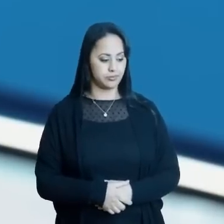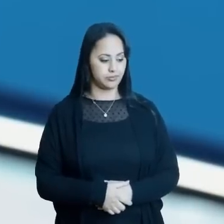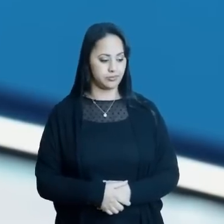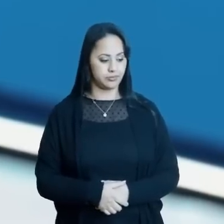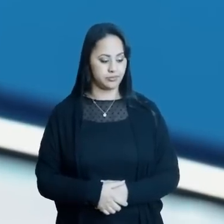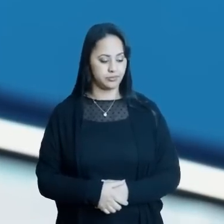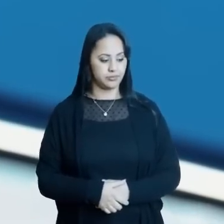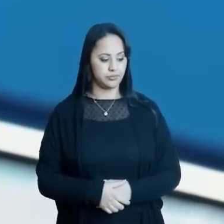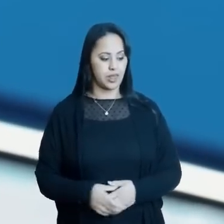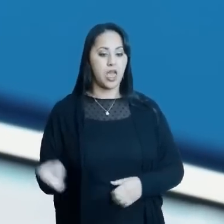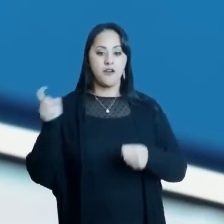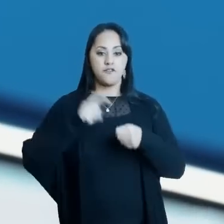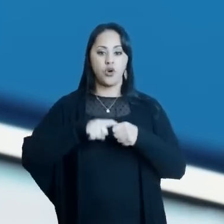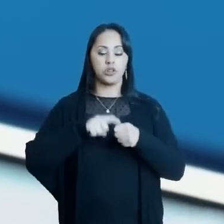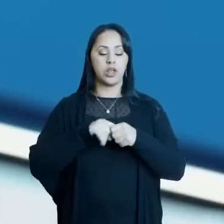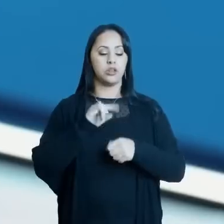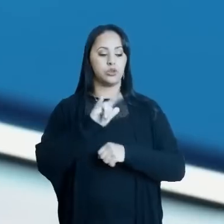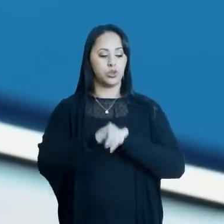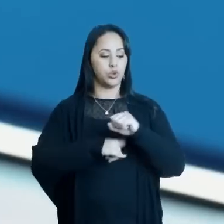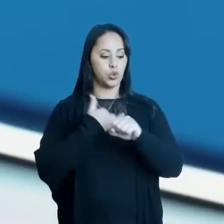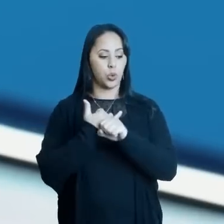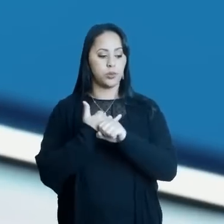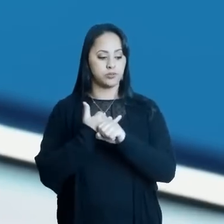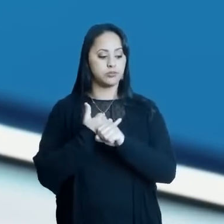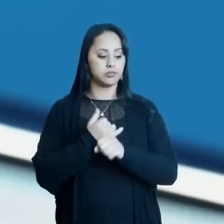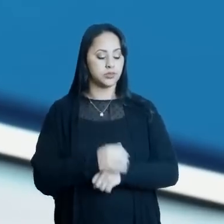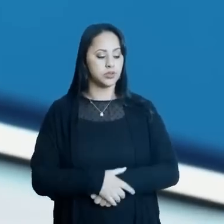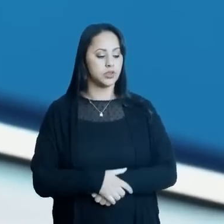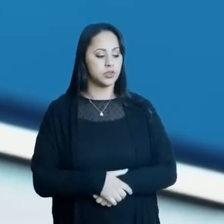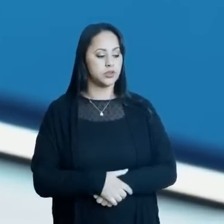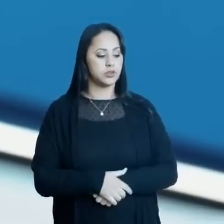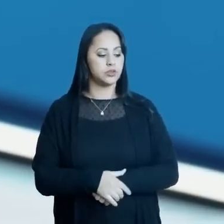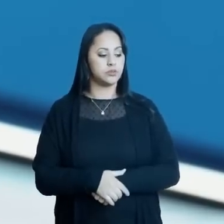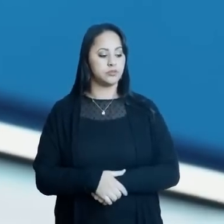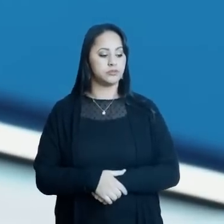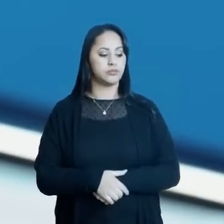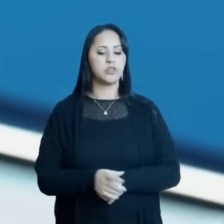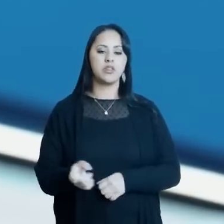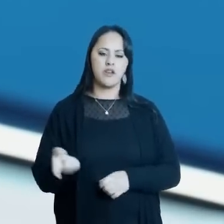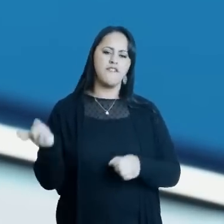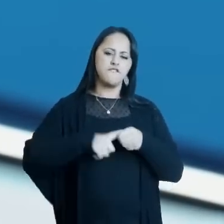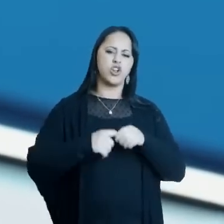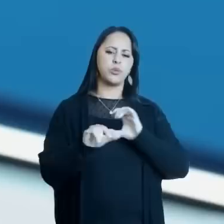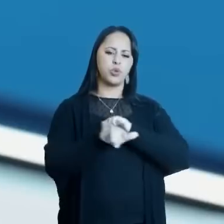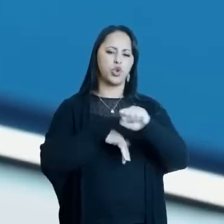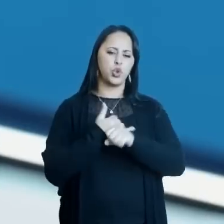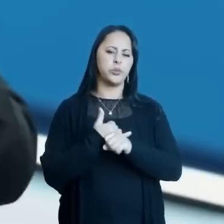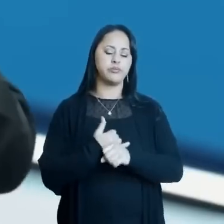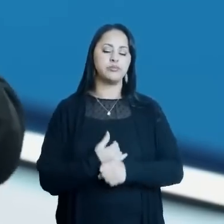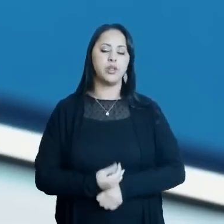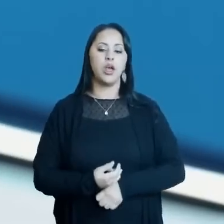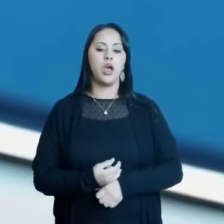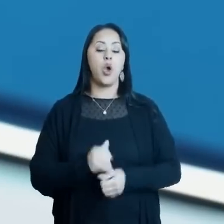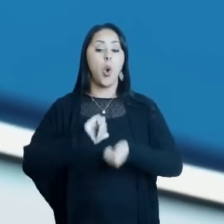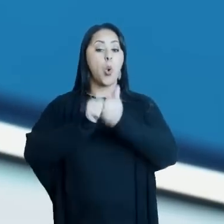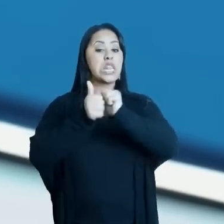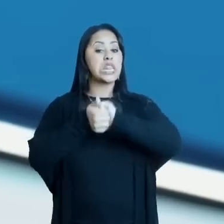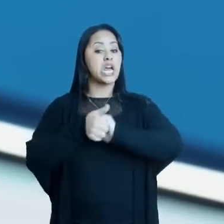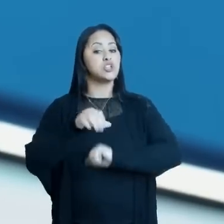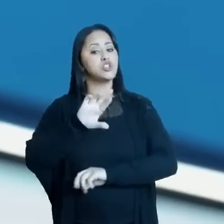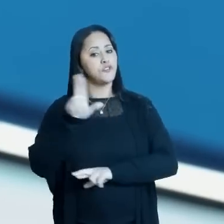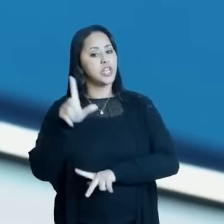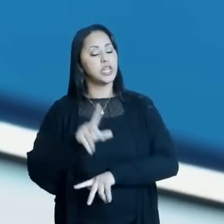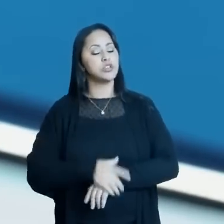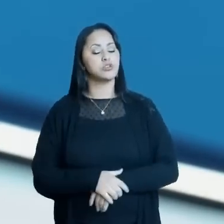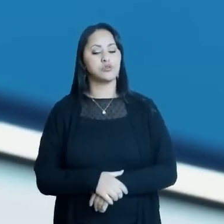Vamos voltar ali pro YouTube, tá? Todo mundo tá aí, ó, corre pro YouTube, que lá é outra pegada. Qualidade diferente, tá?